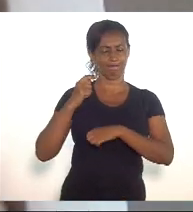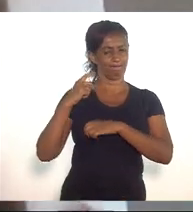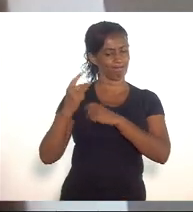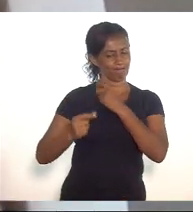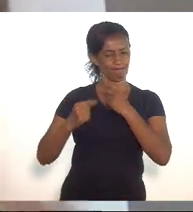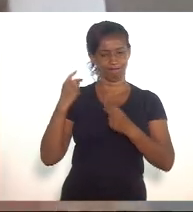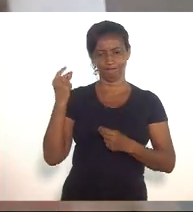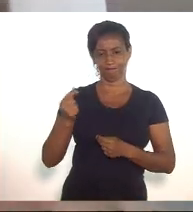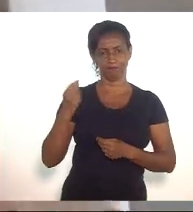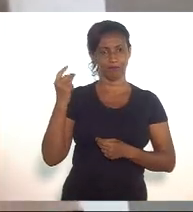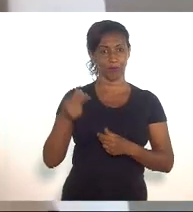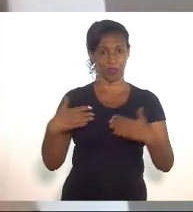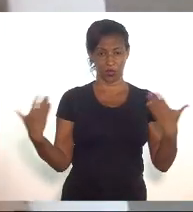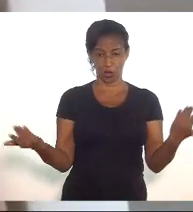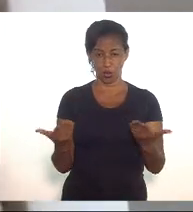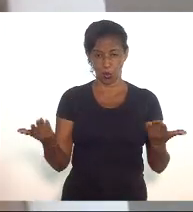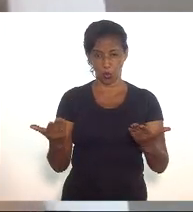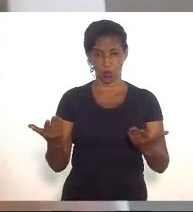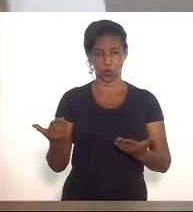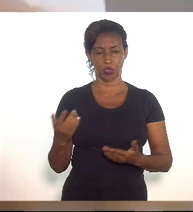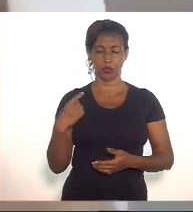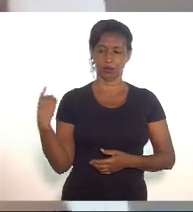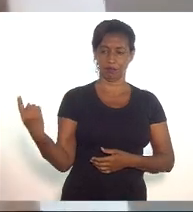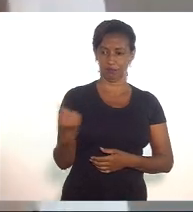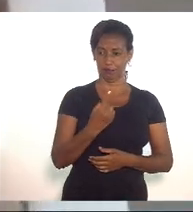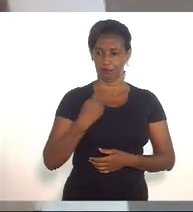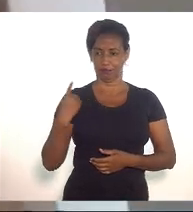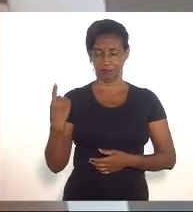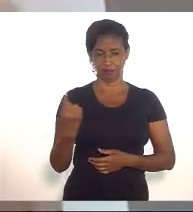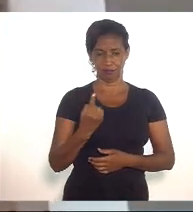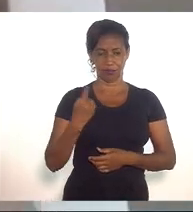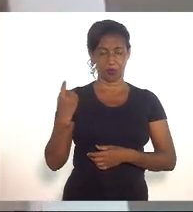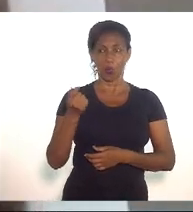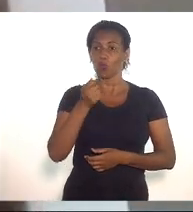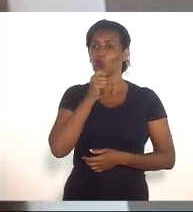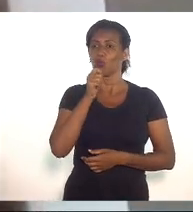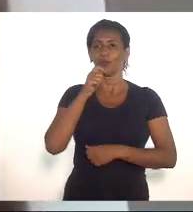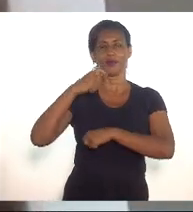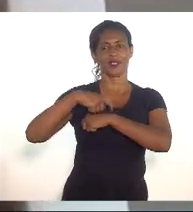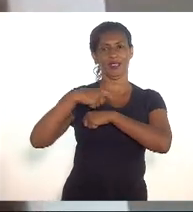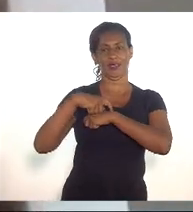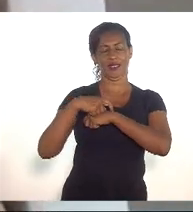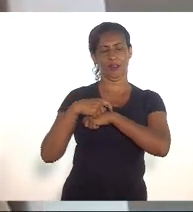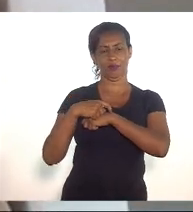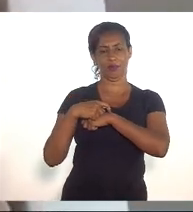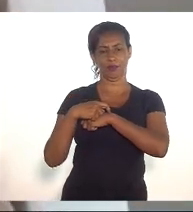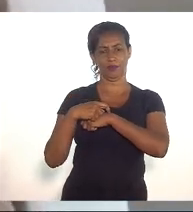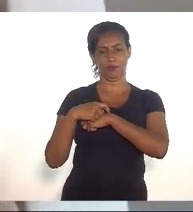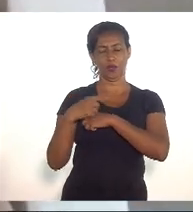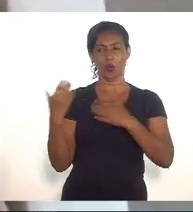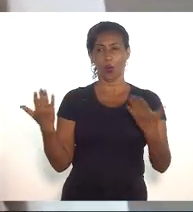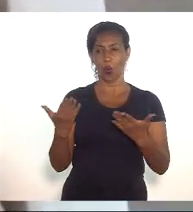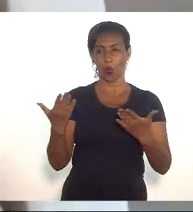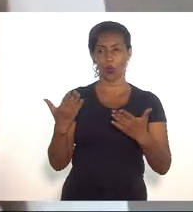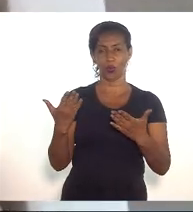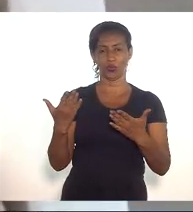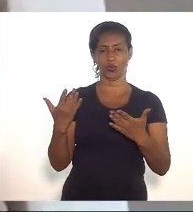que nós, hoje, na nossa situação, a gente não tem tempo. A gente está construindo